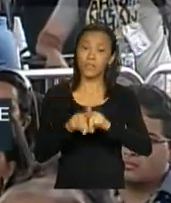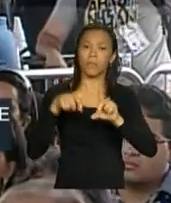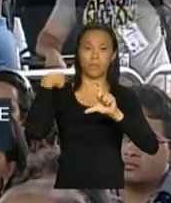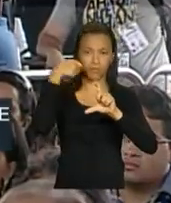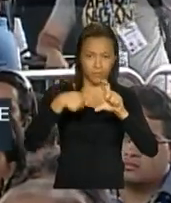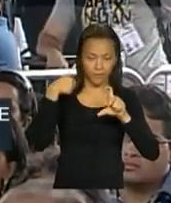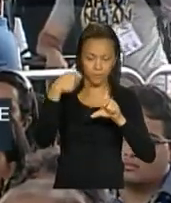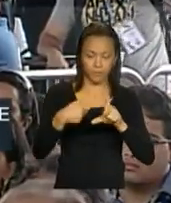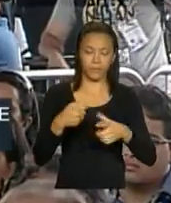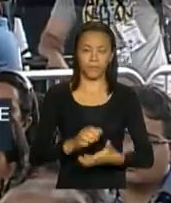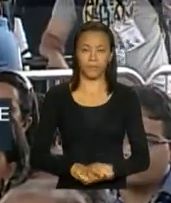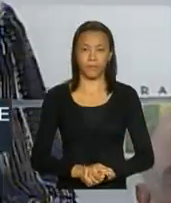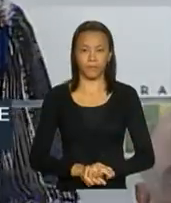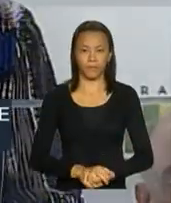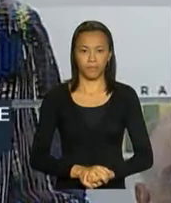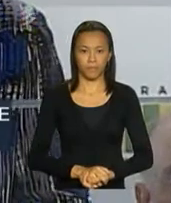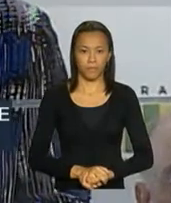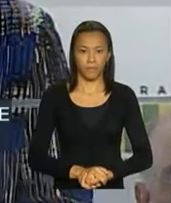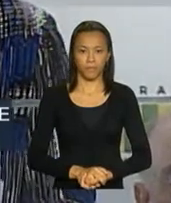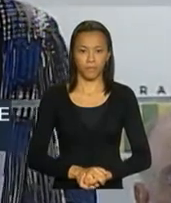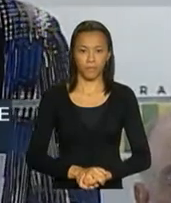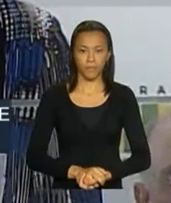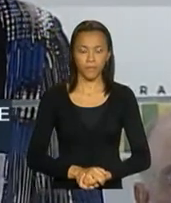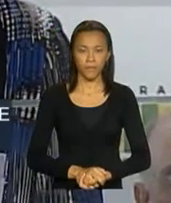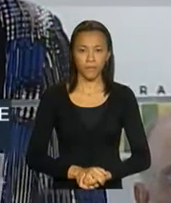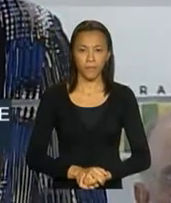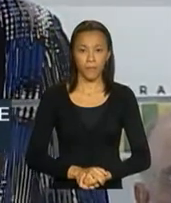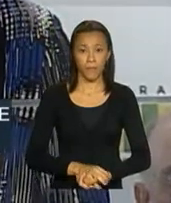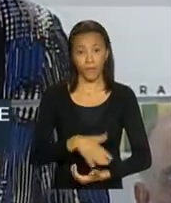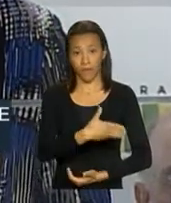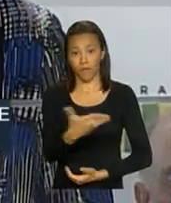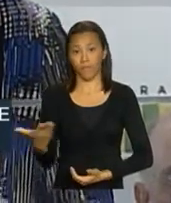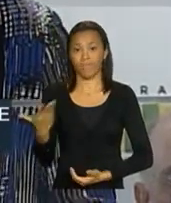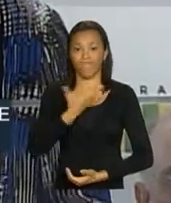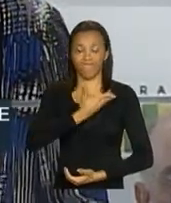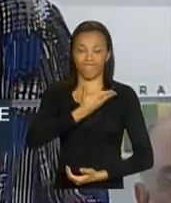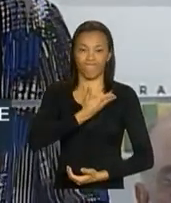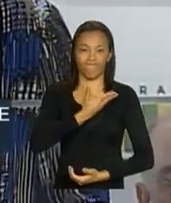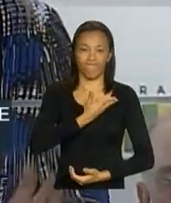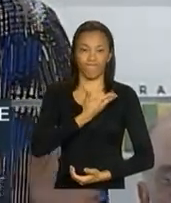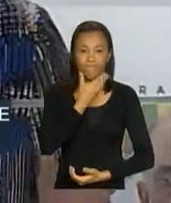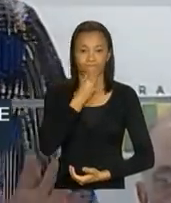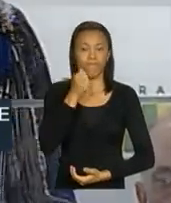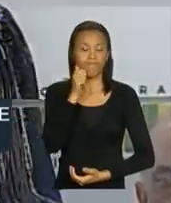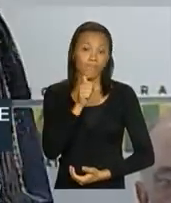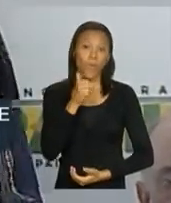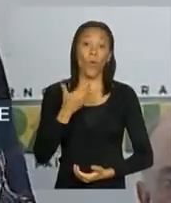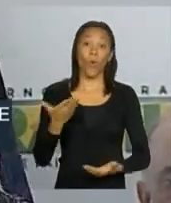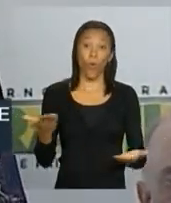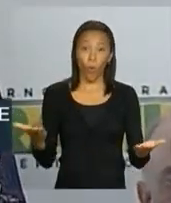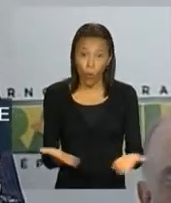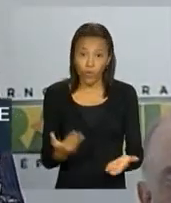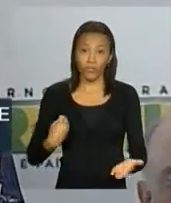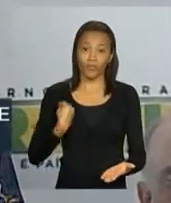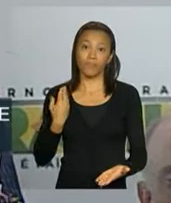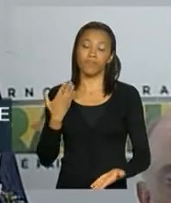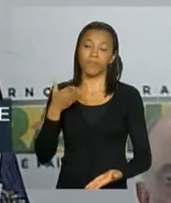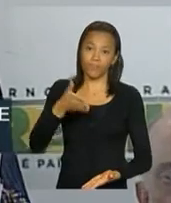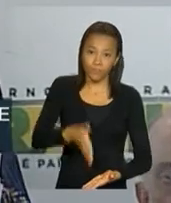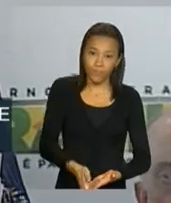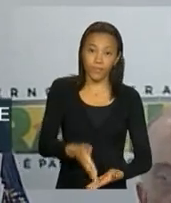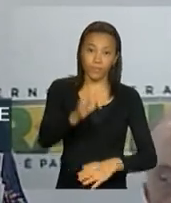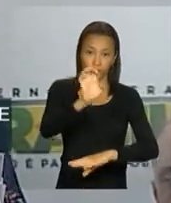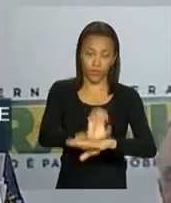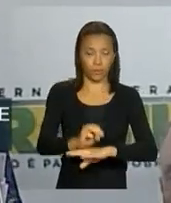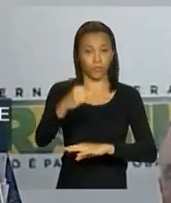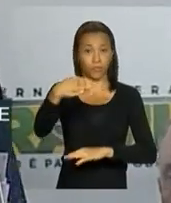cinegrafistas e Olá meus amigos e minhas amigas estar aqui hoje no Maranhão